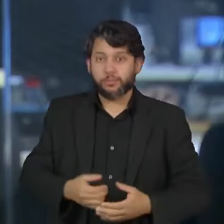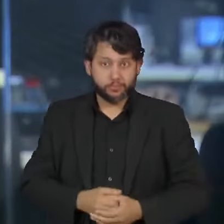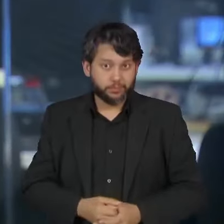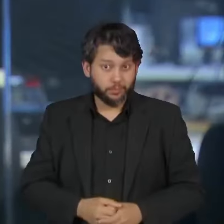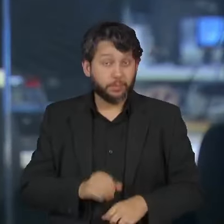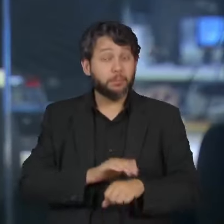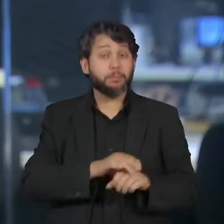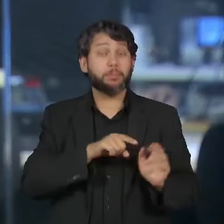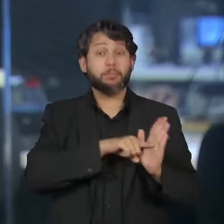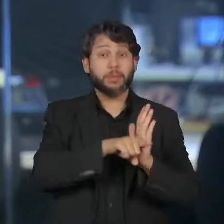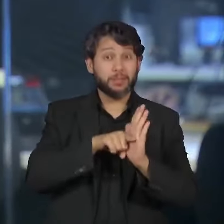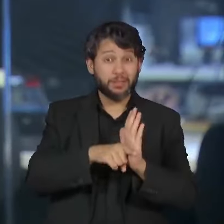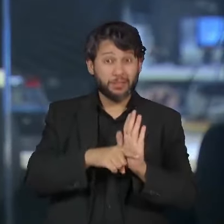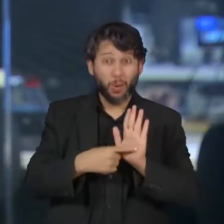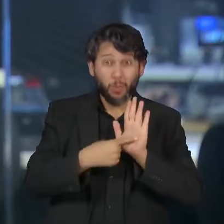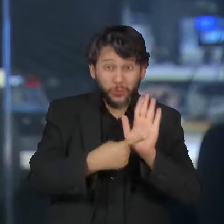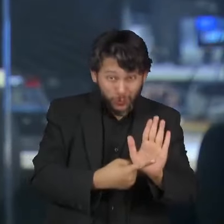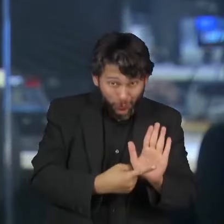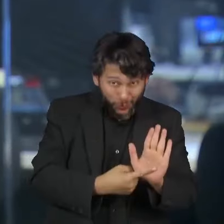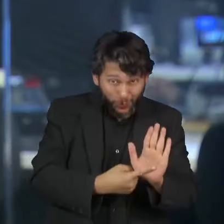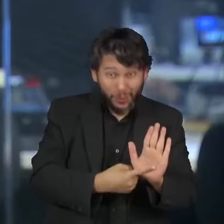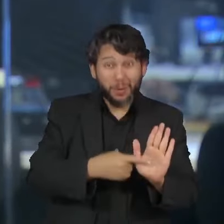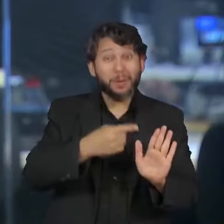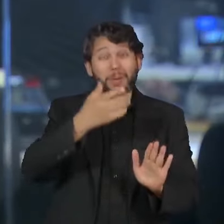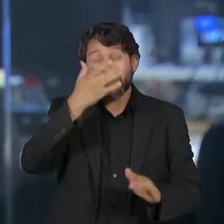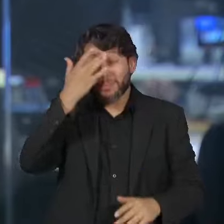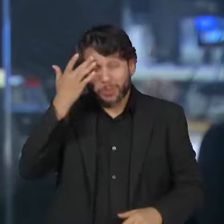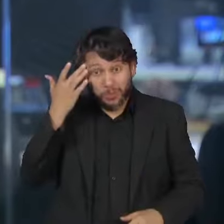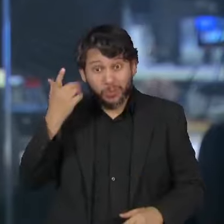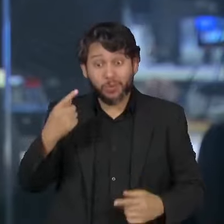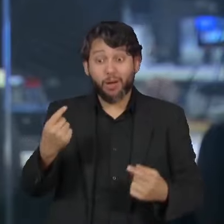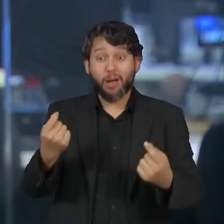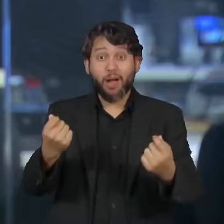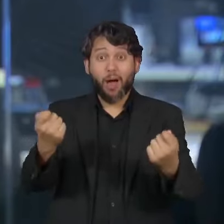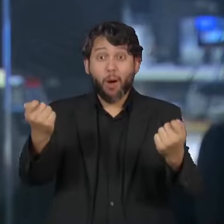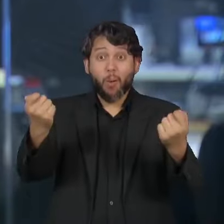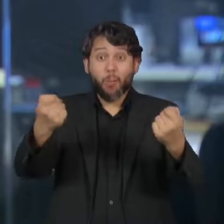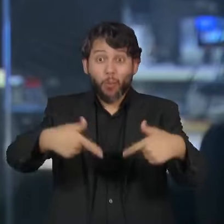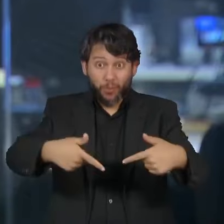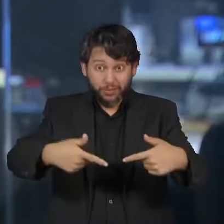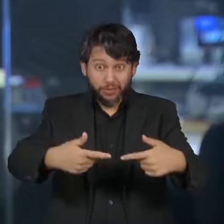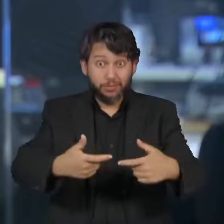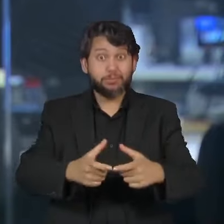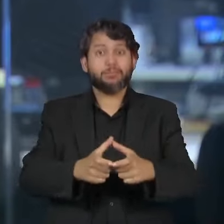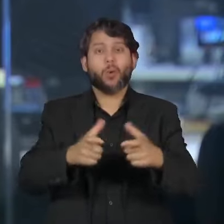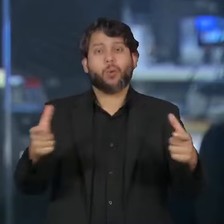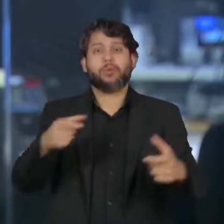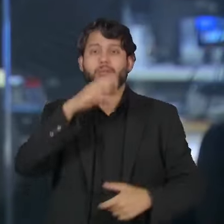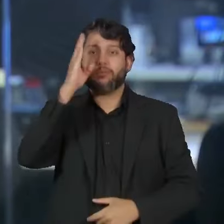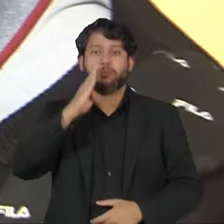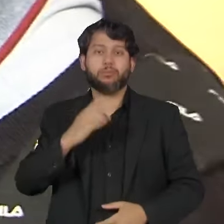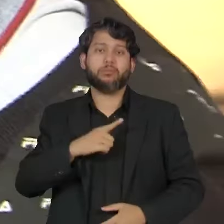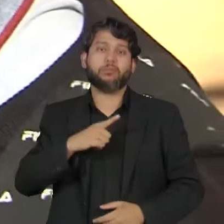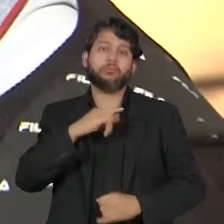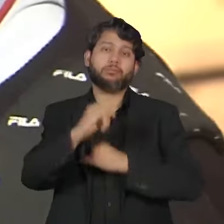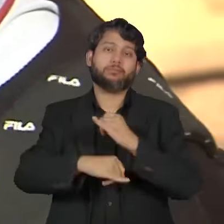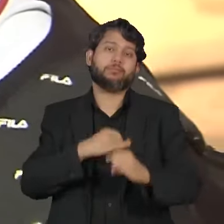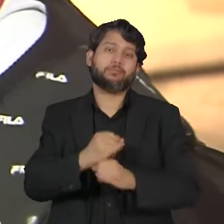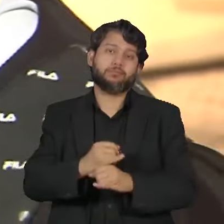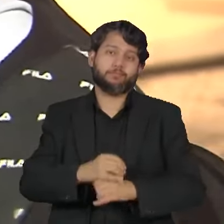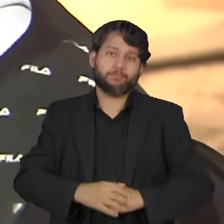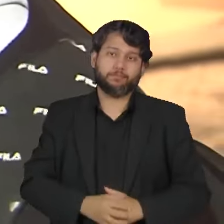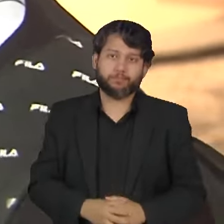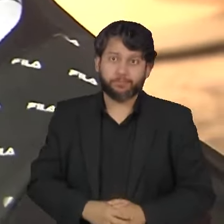pesquisa mostrou que a segunda opção das apostas é a preferência dos brasileiros.